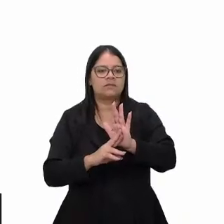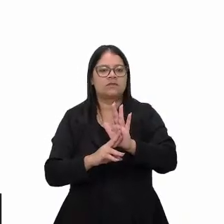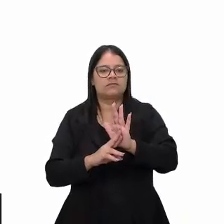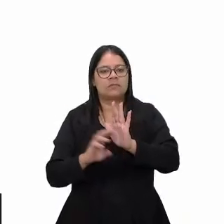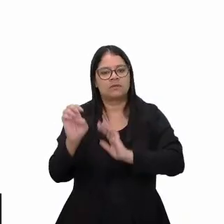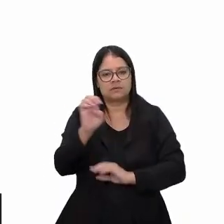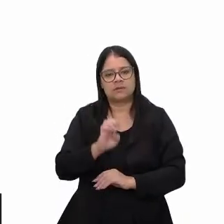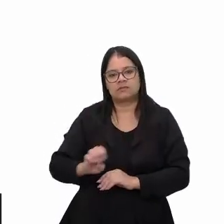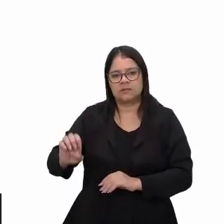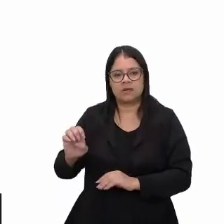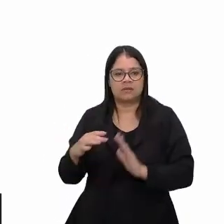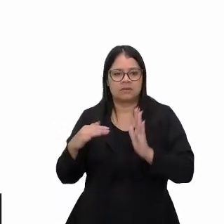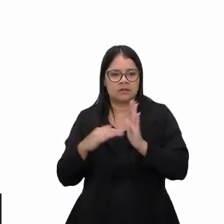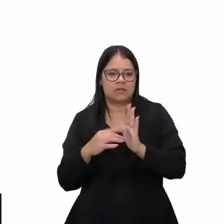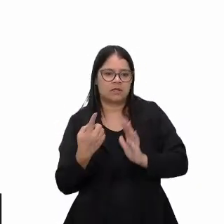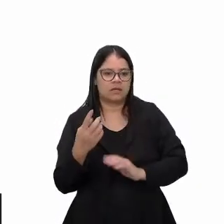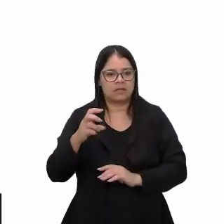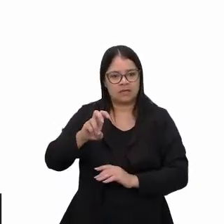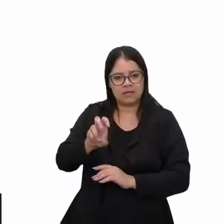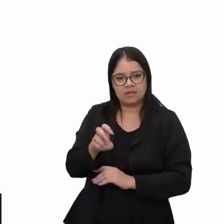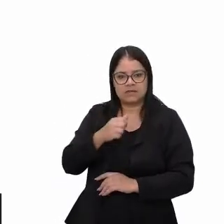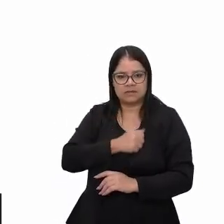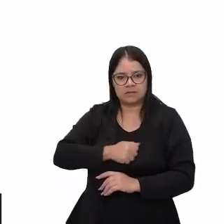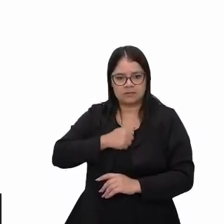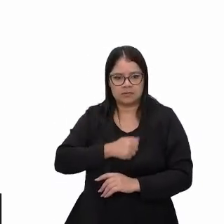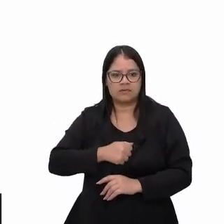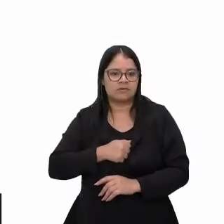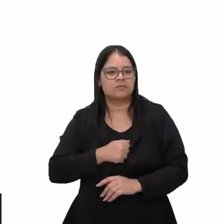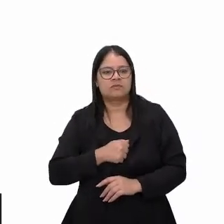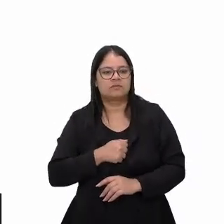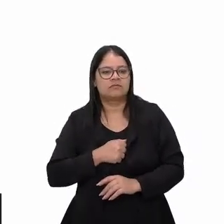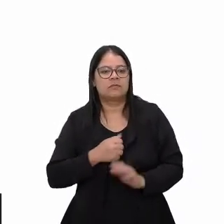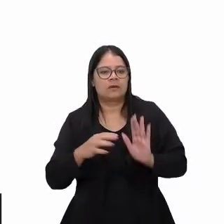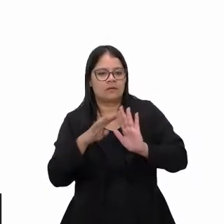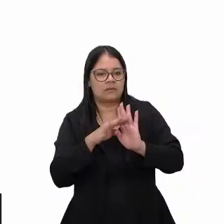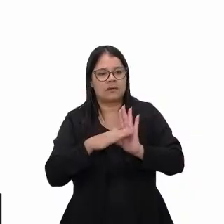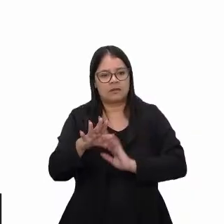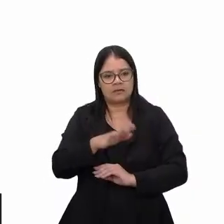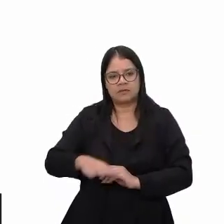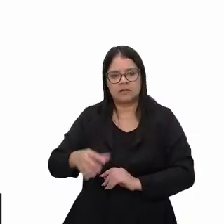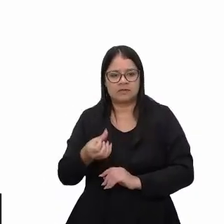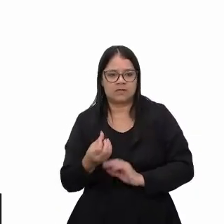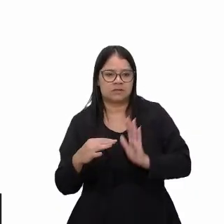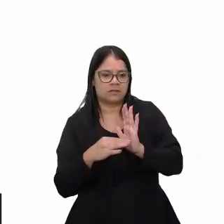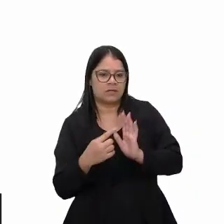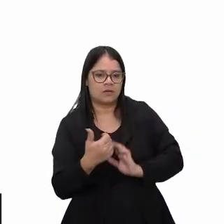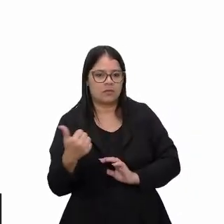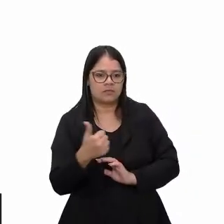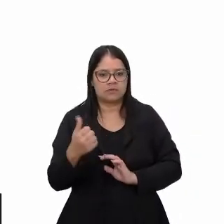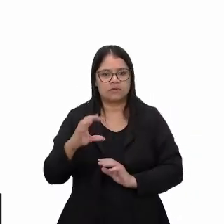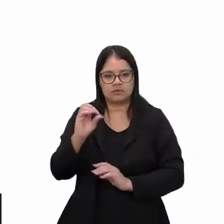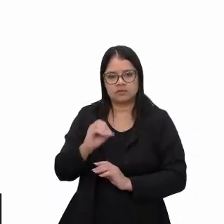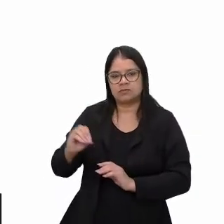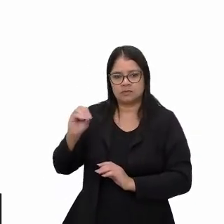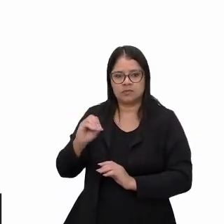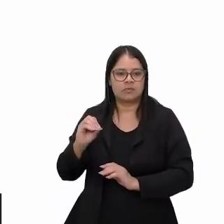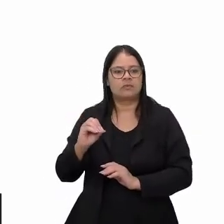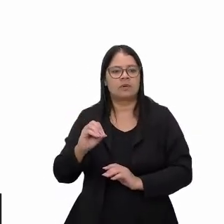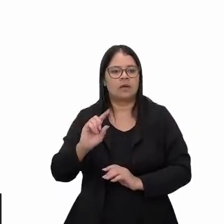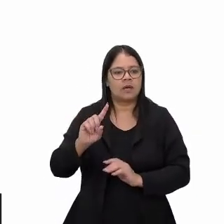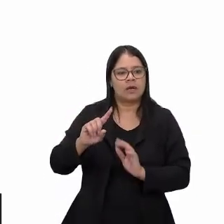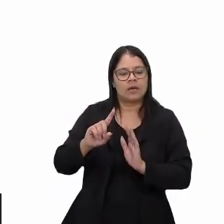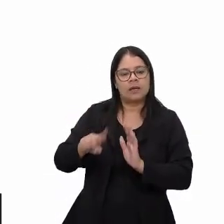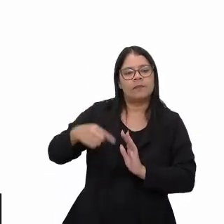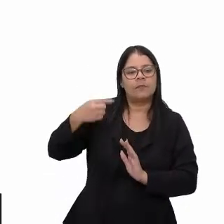de agosto, a Conferência Nacional de 6 a 11 de outubro e a pós-conferência, que é as estratégias